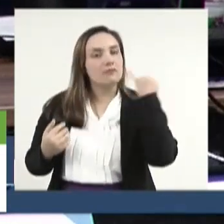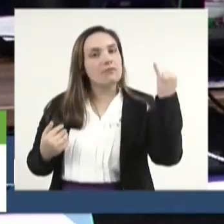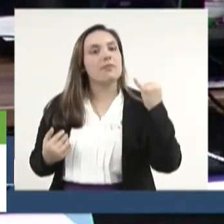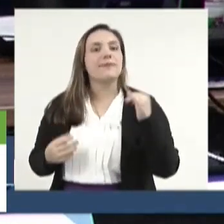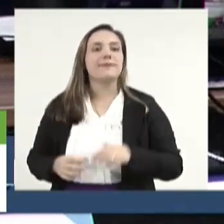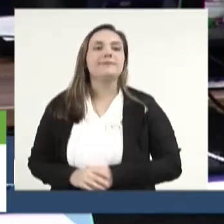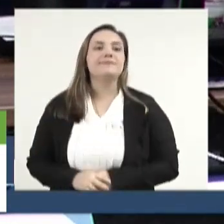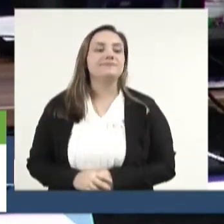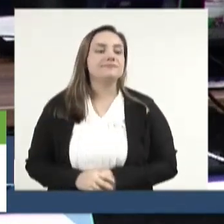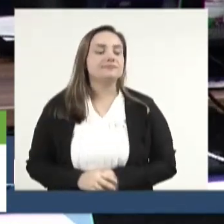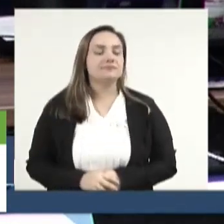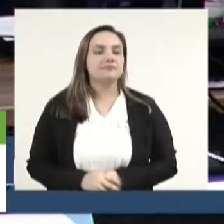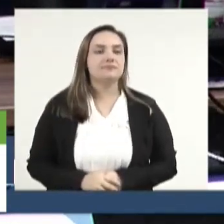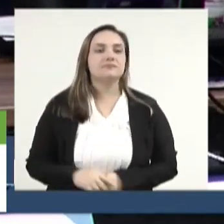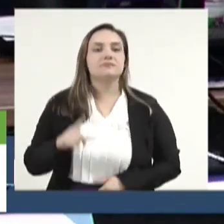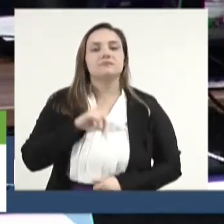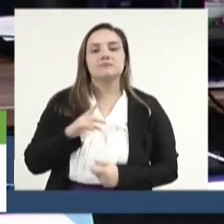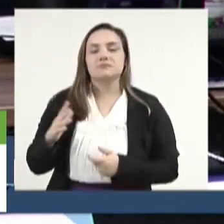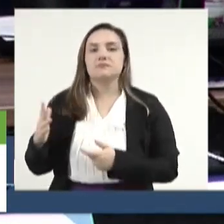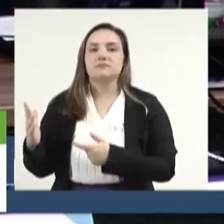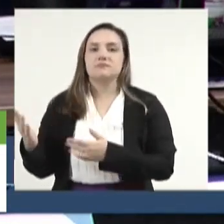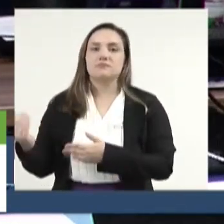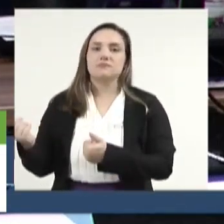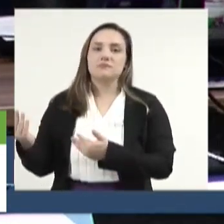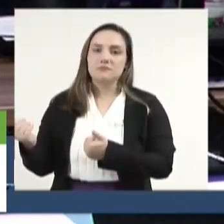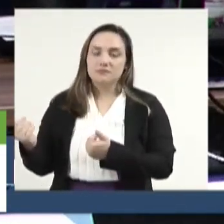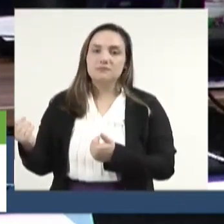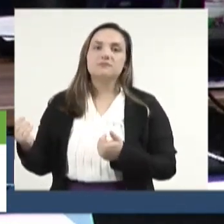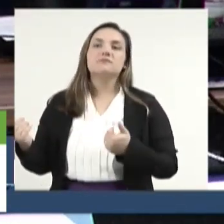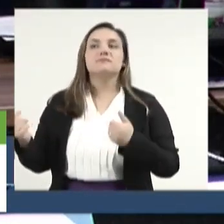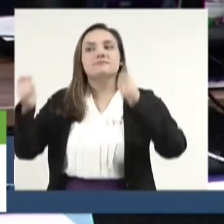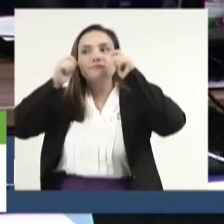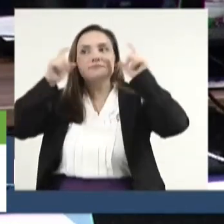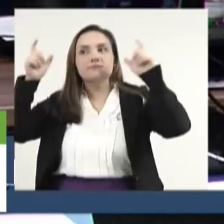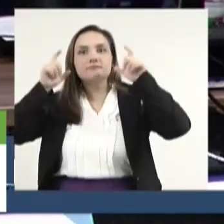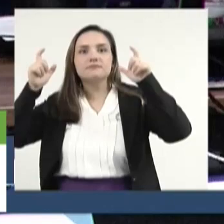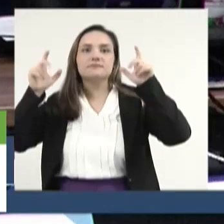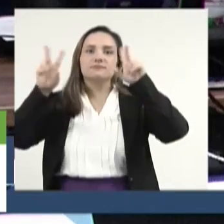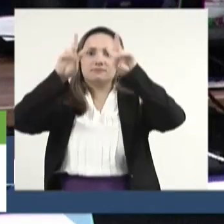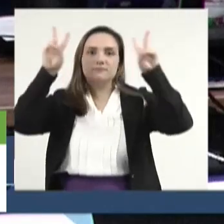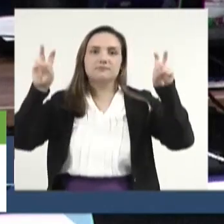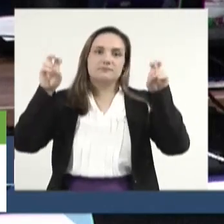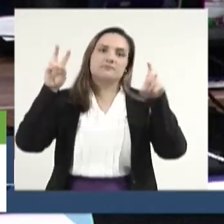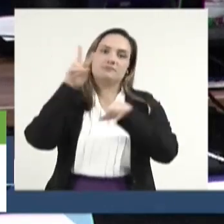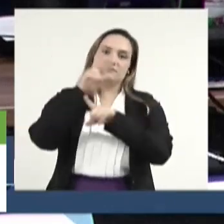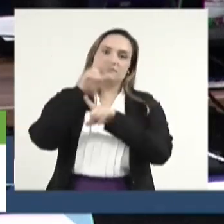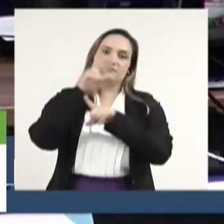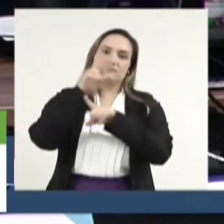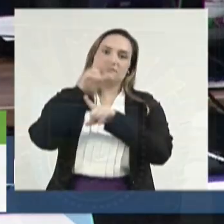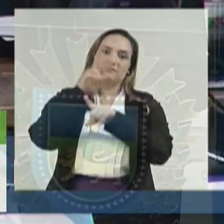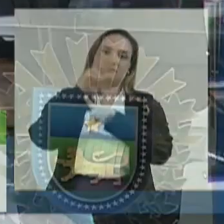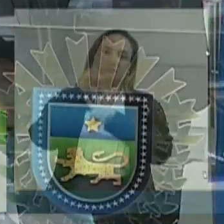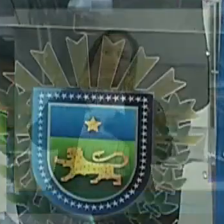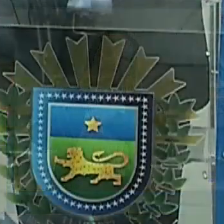de termos jovens que estão sintonizados com o meio ambiente.